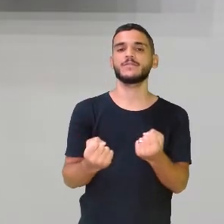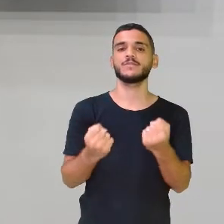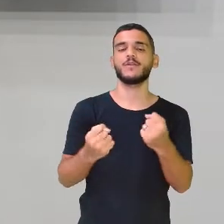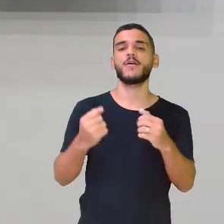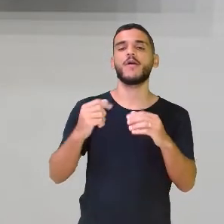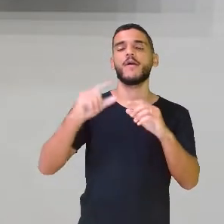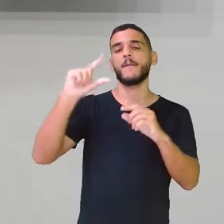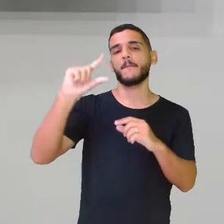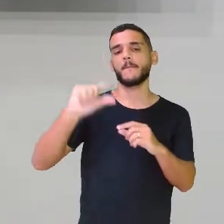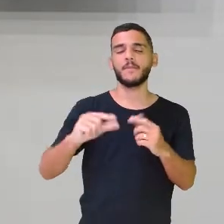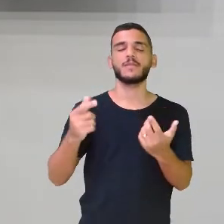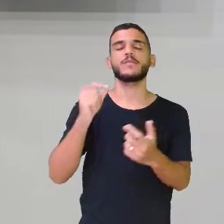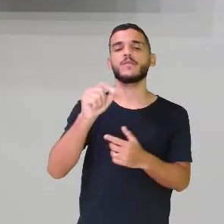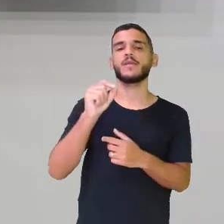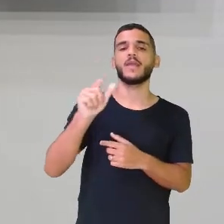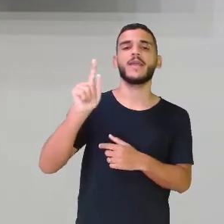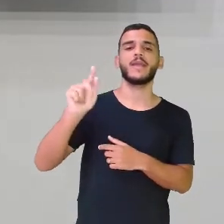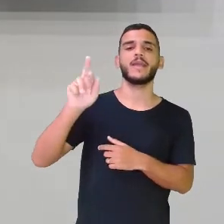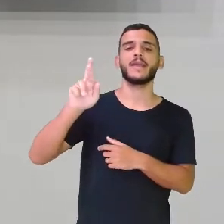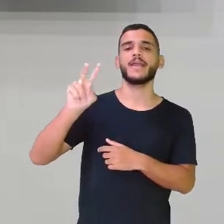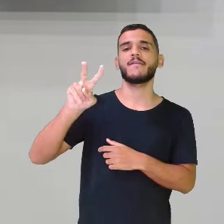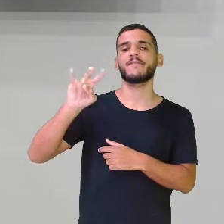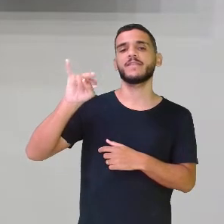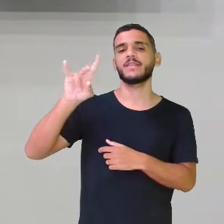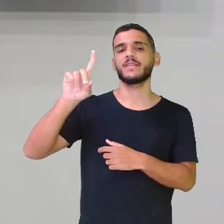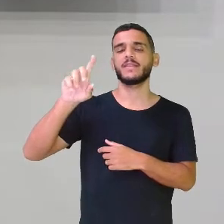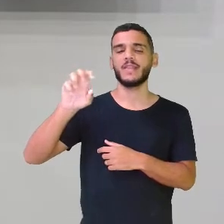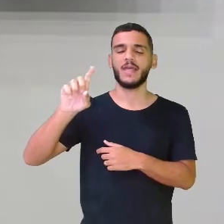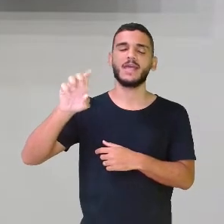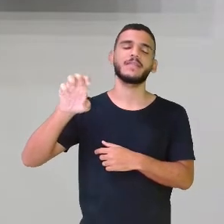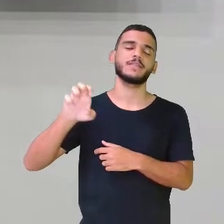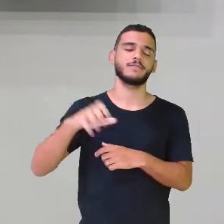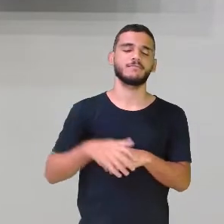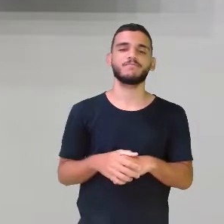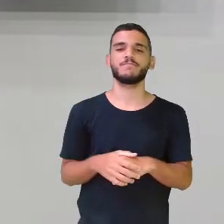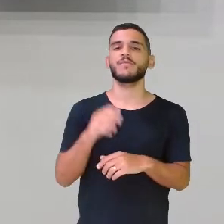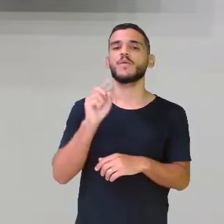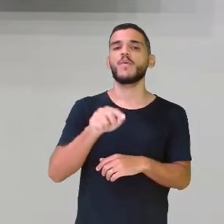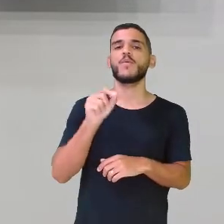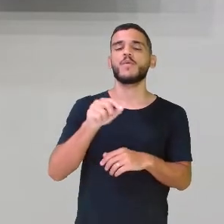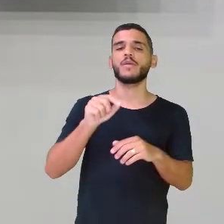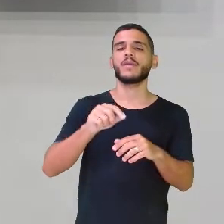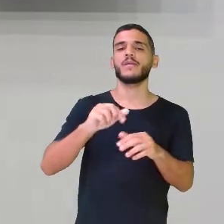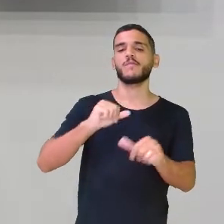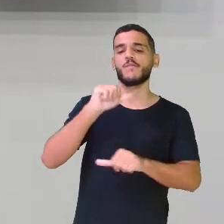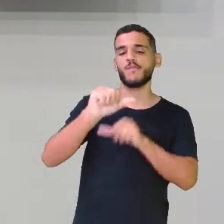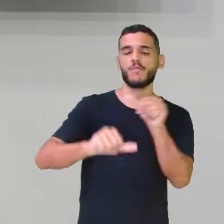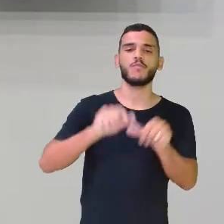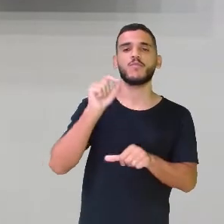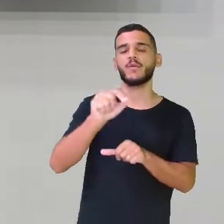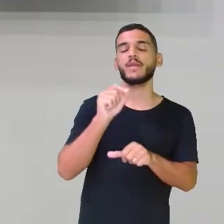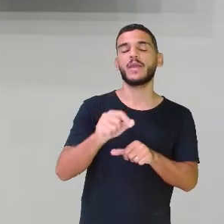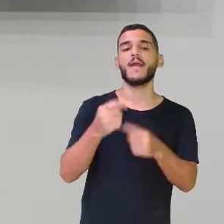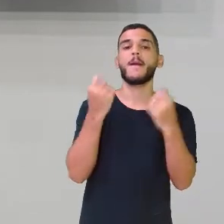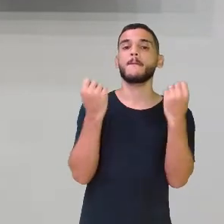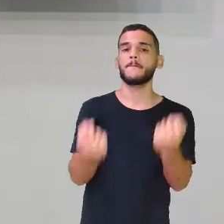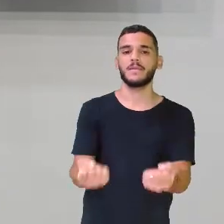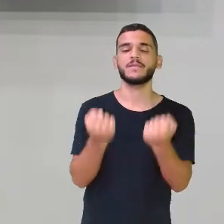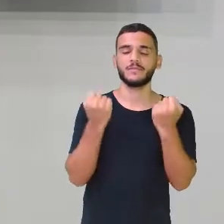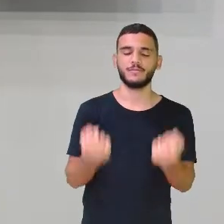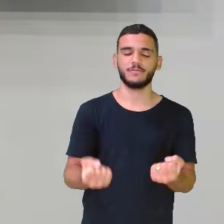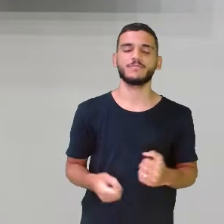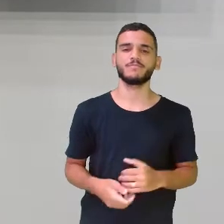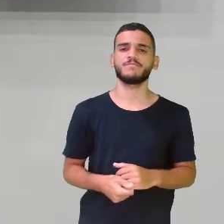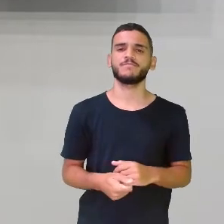ela é a mesma onde eu estiver. O que varia é o peso. Tranquilo até aí? Por isso que eu disse